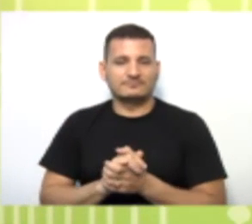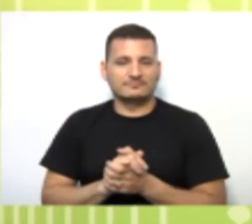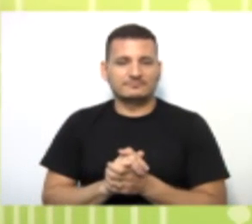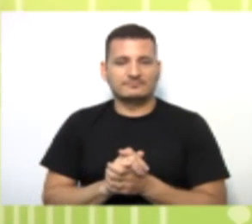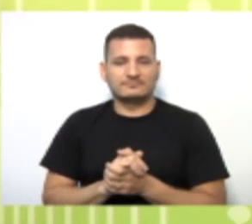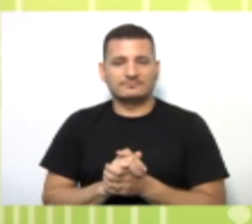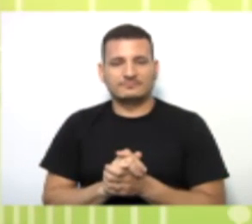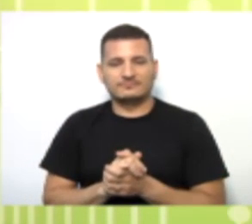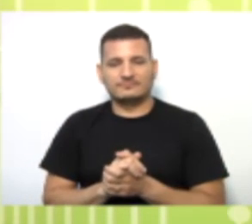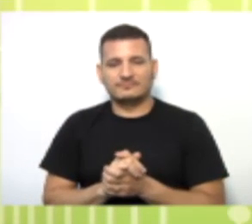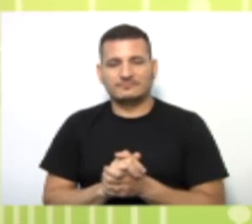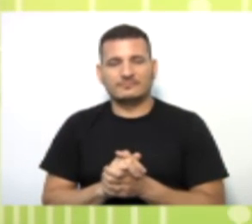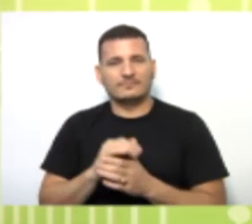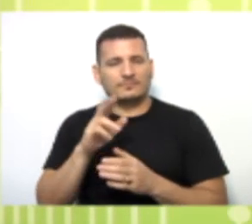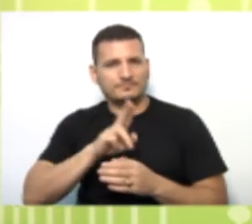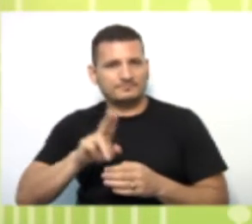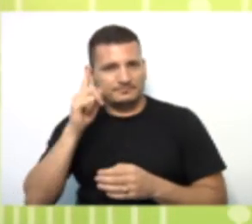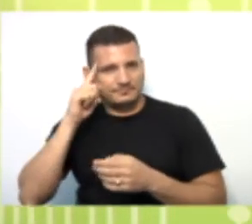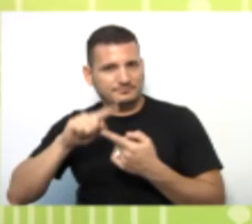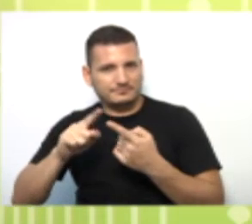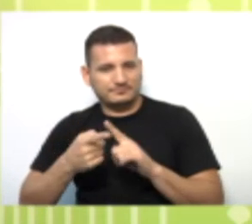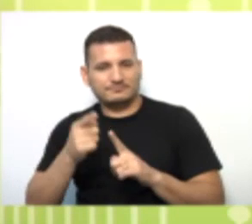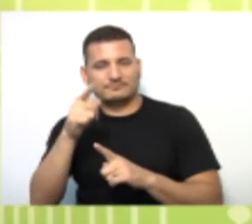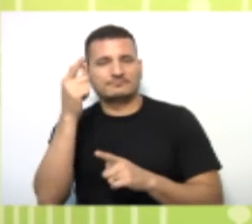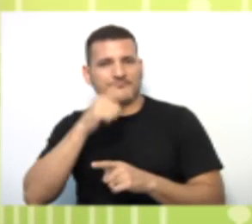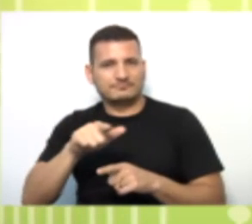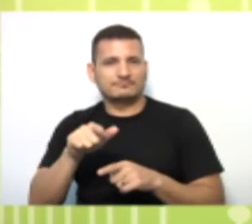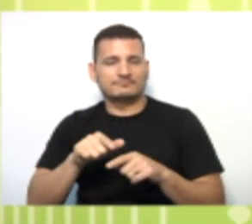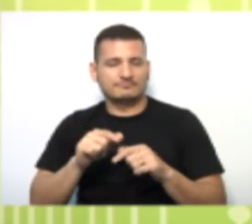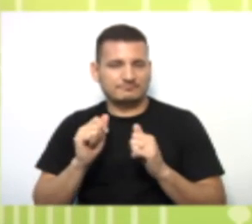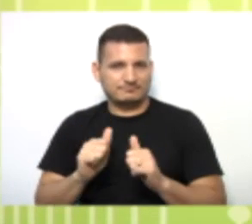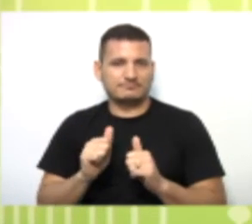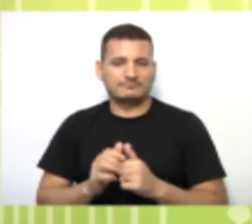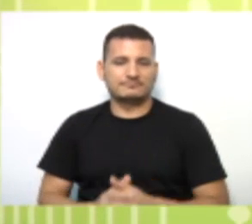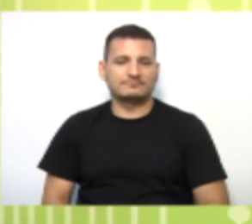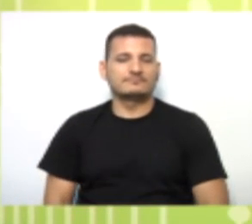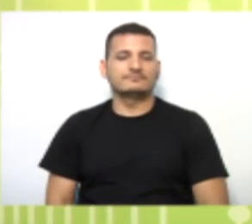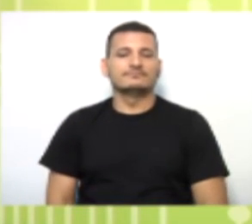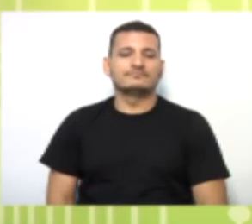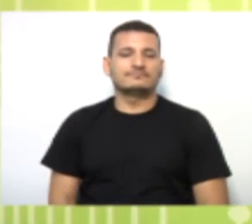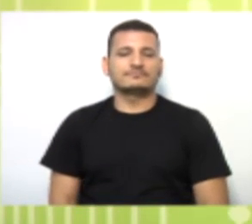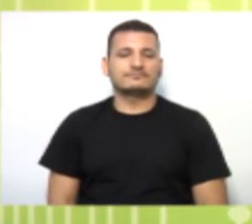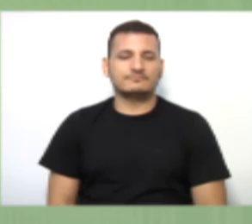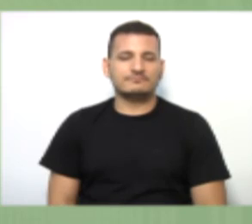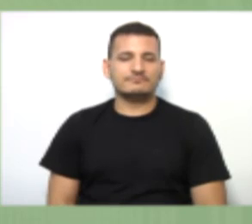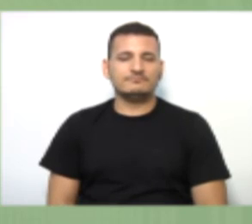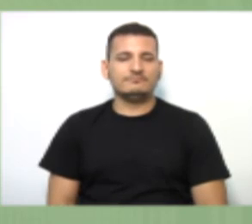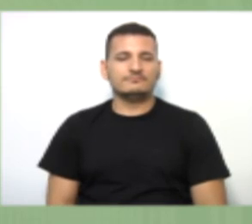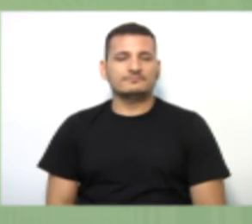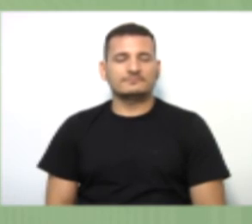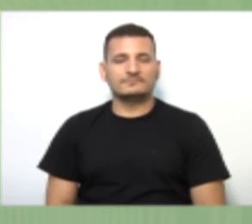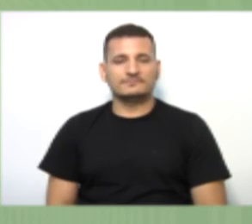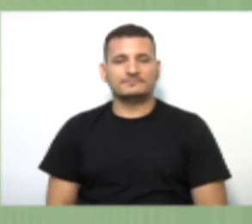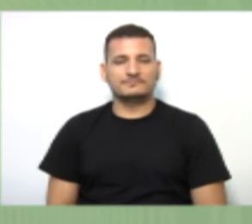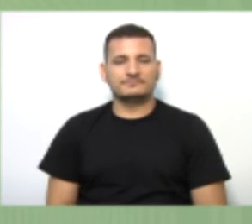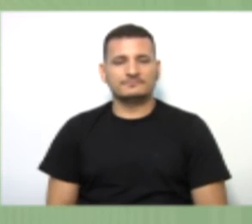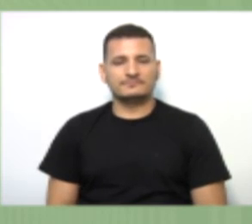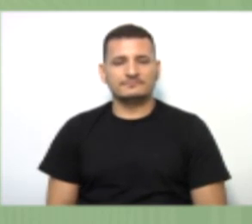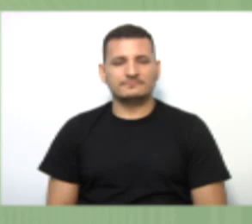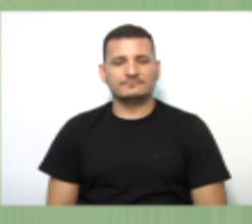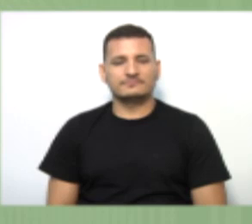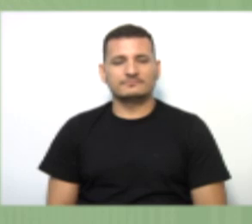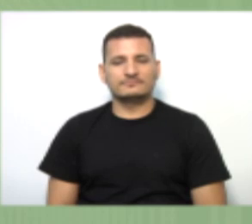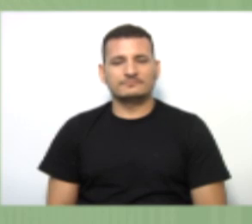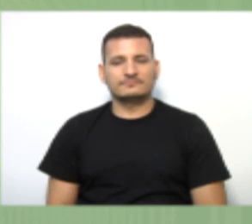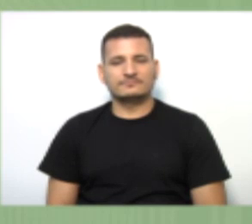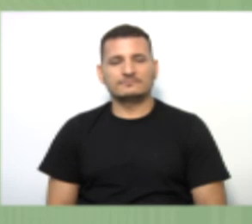despercebido com os professores e usando lógica, você consegue trabalhar bastante com matemática, tá? Vamos aqui para o nosso slide. Como